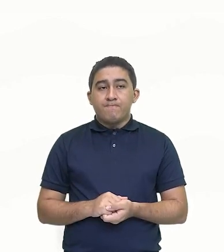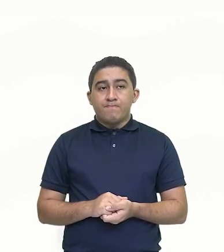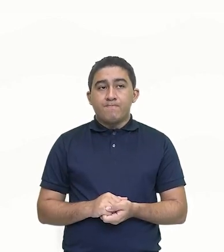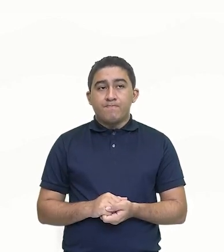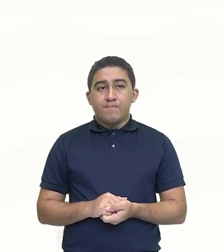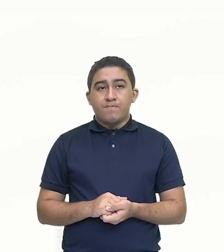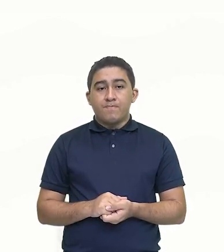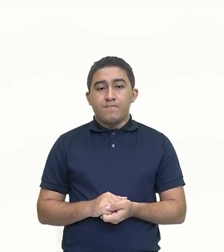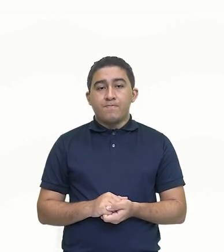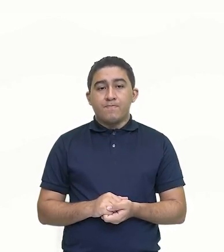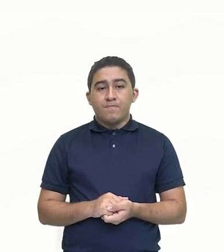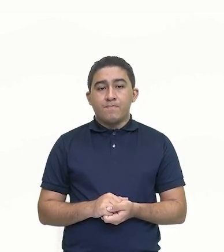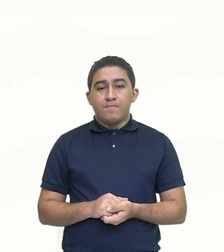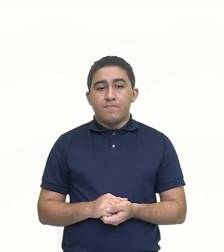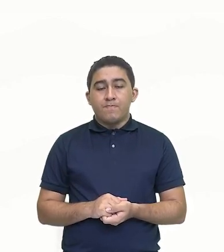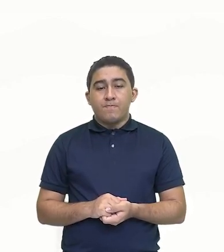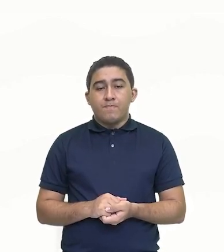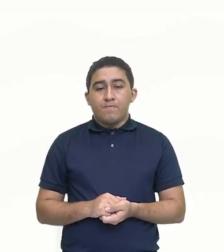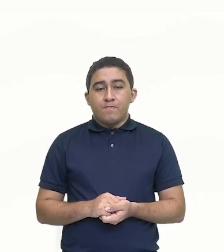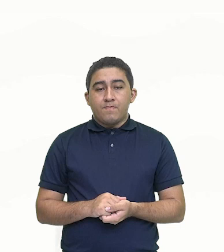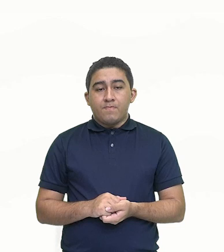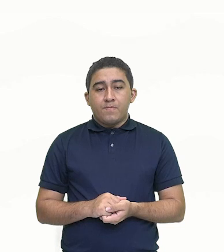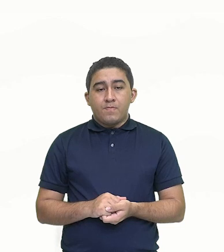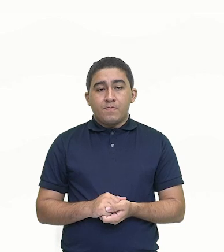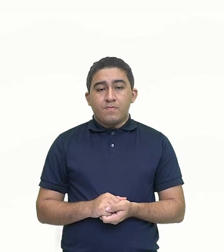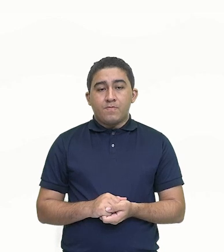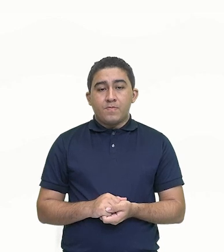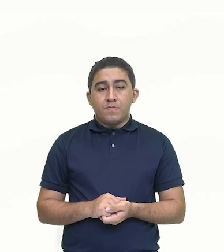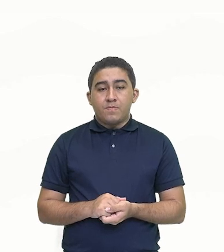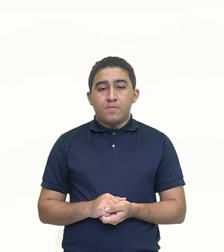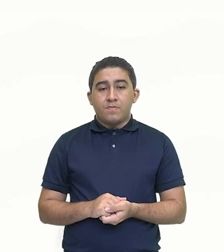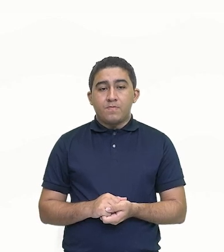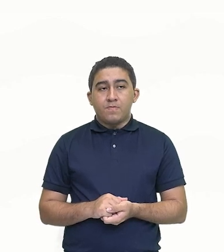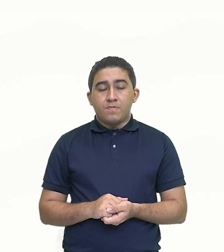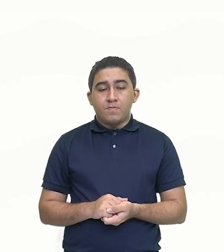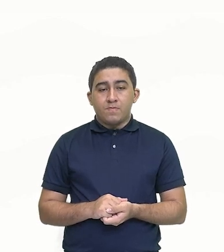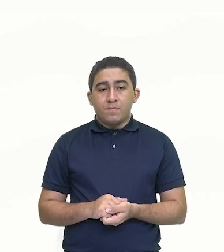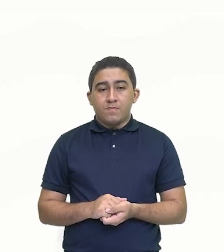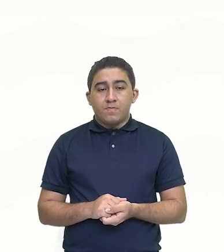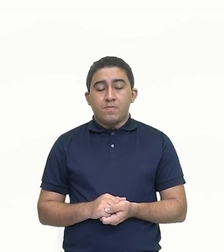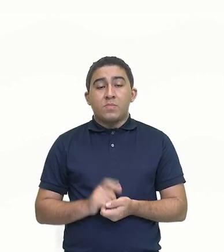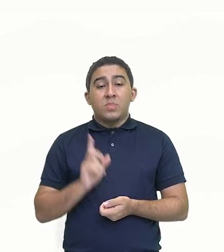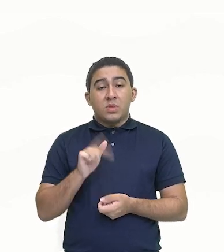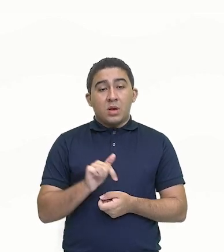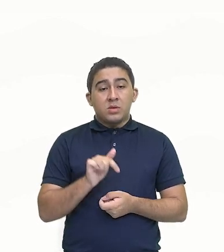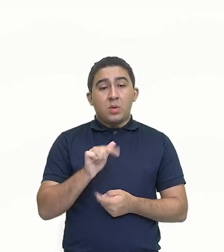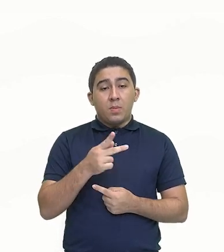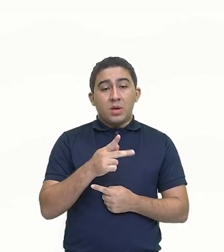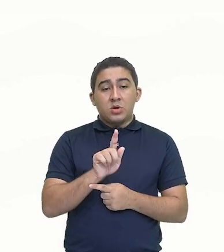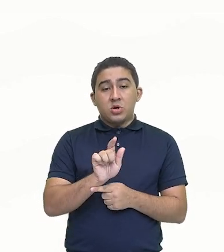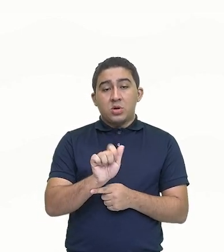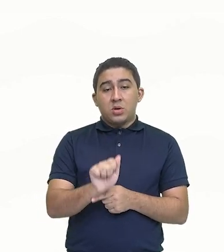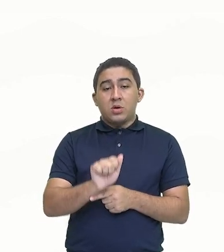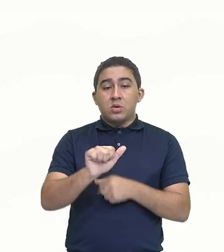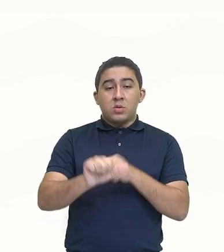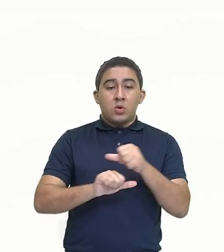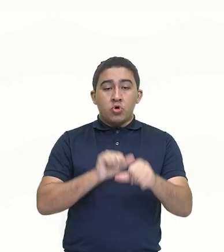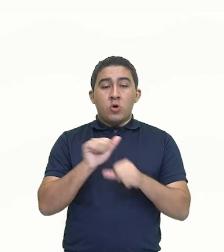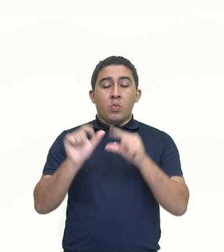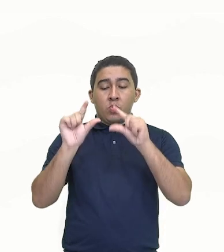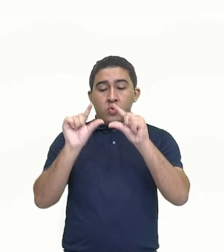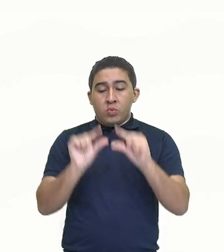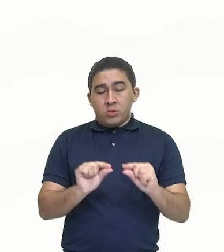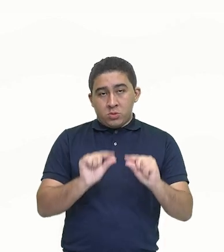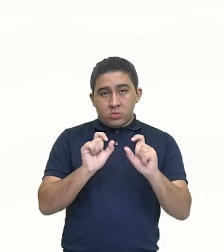ácido, né, fosfoglicérico, né, o PGA, ele vai ser convertido ou reduzido a